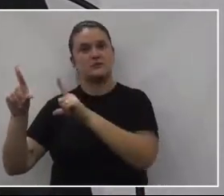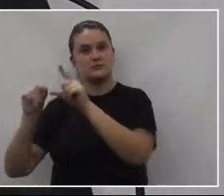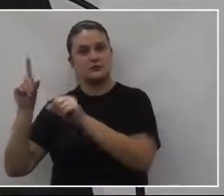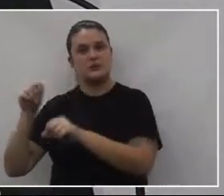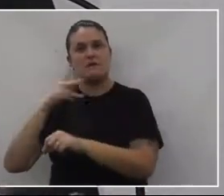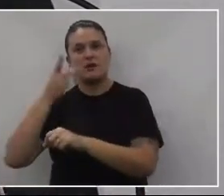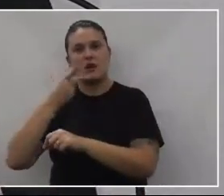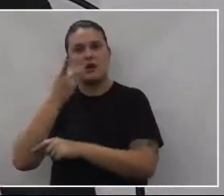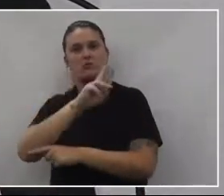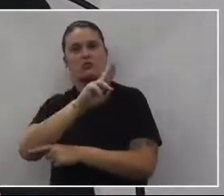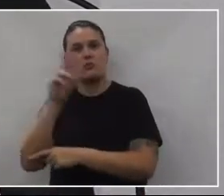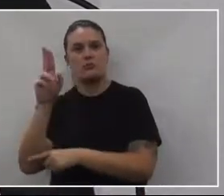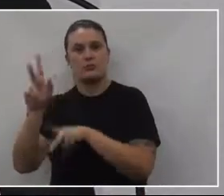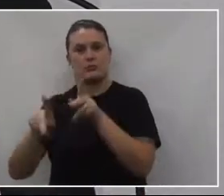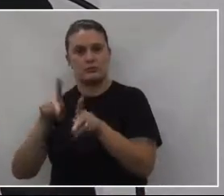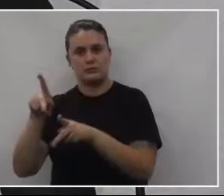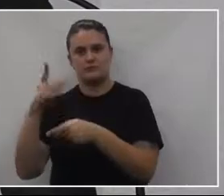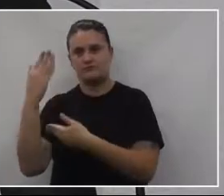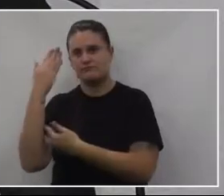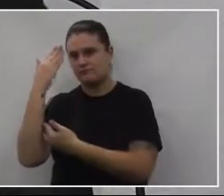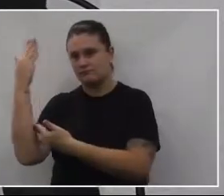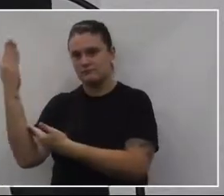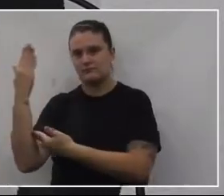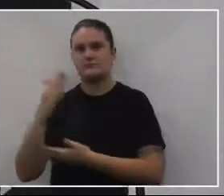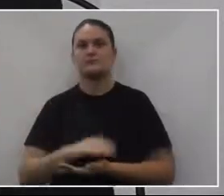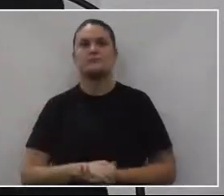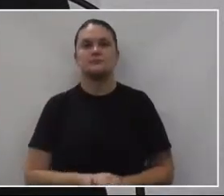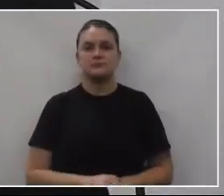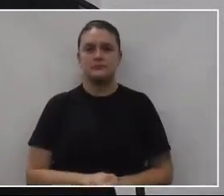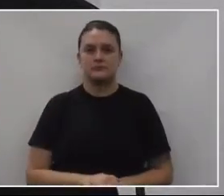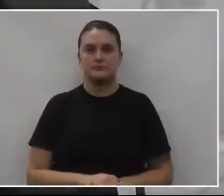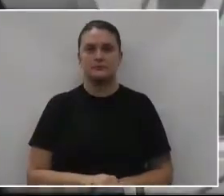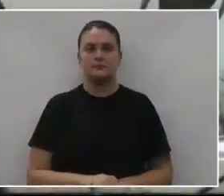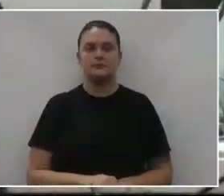em nome de todos os munícipes aqui do União da Vitória. Obrigado.